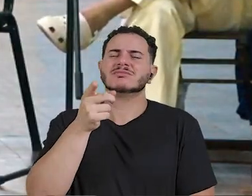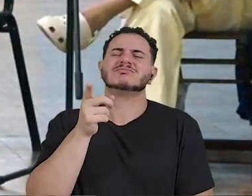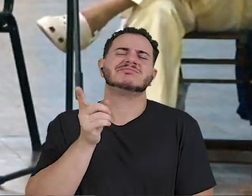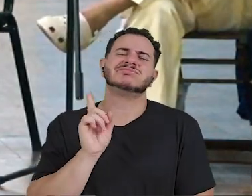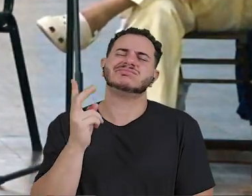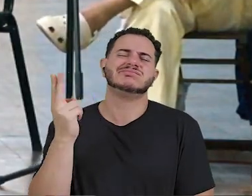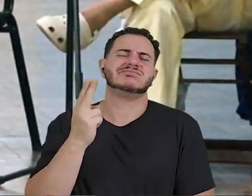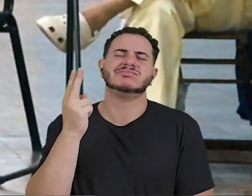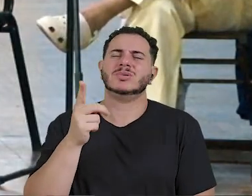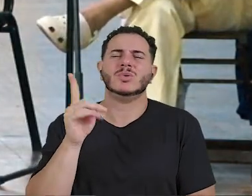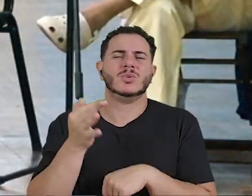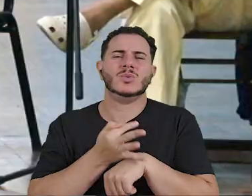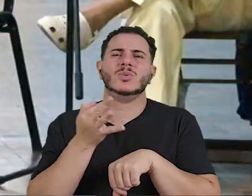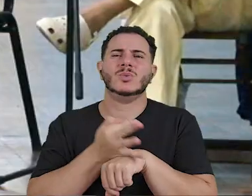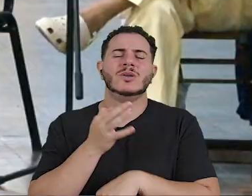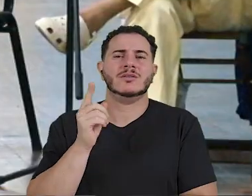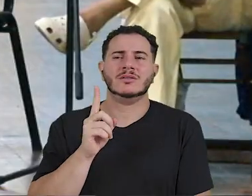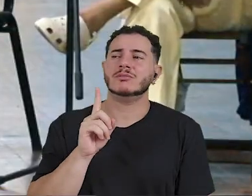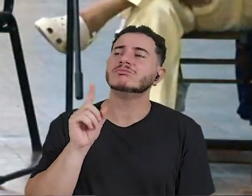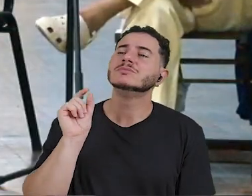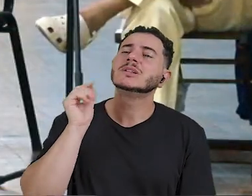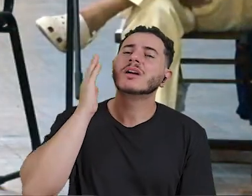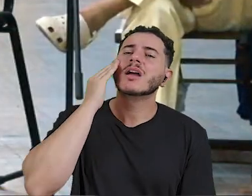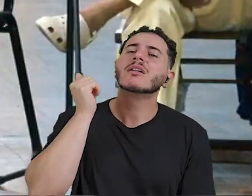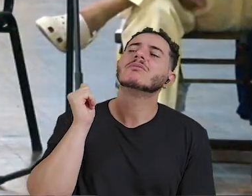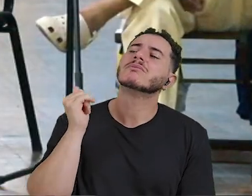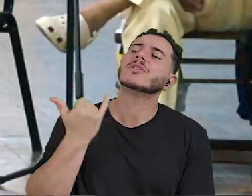era. Sabe quem falou isso para mim?